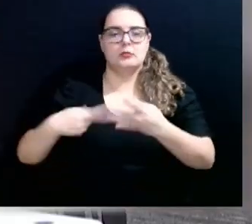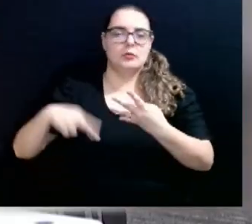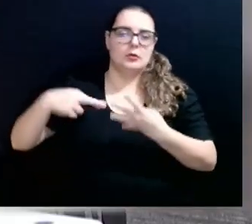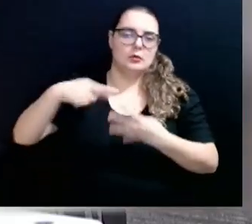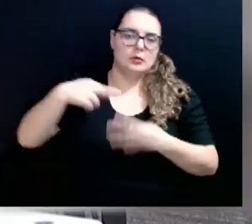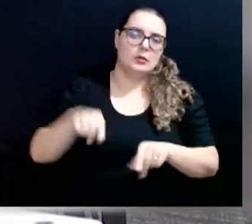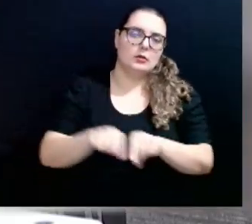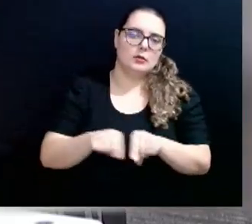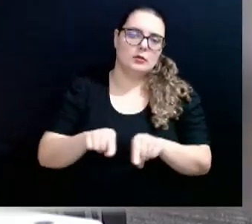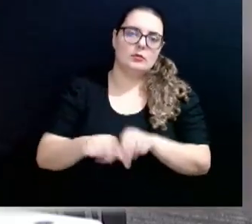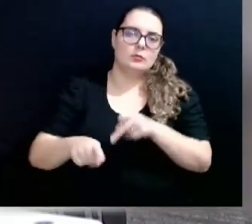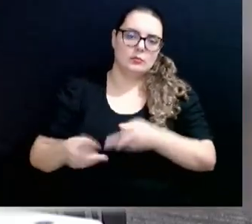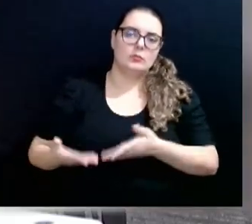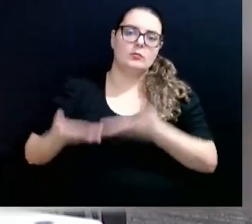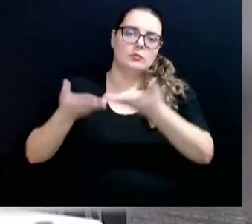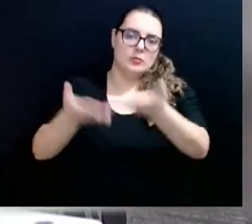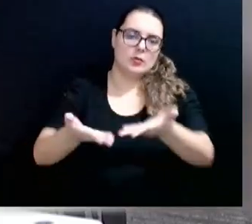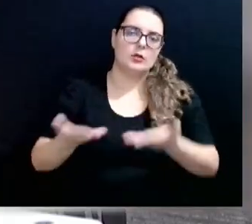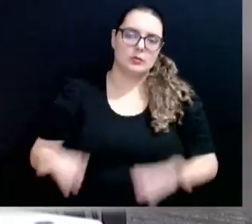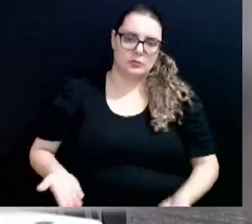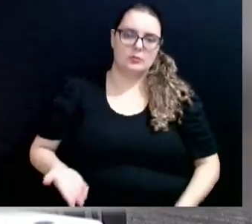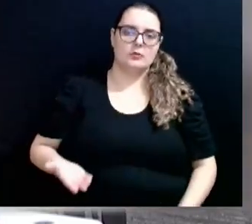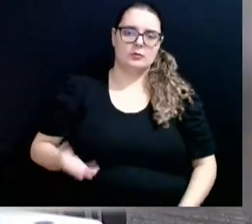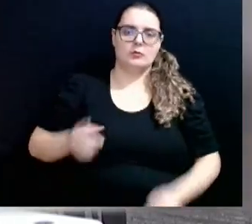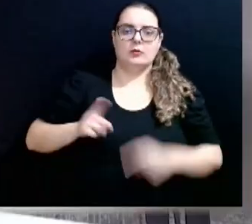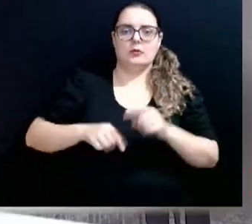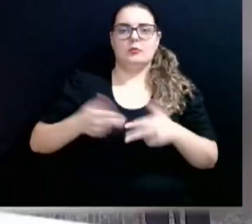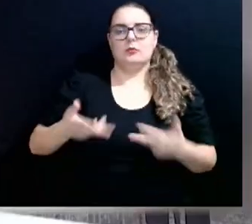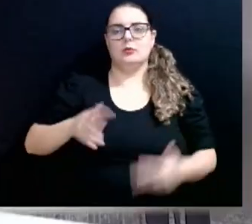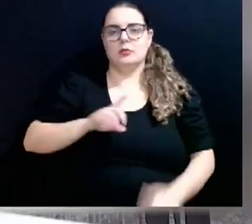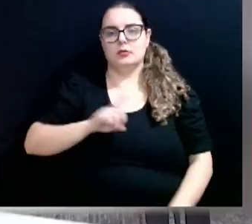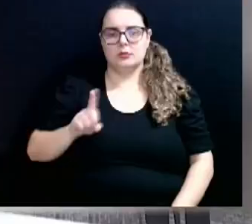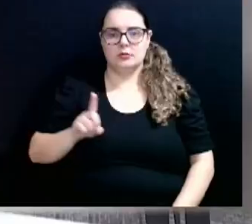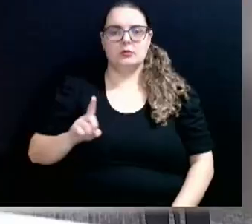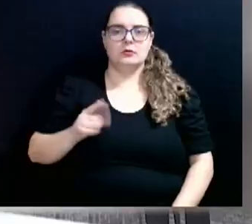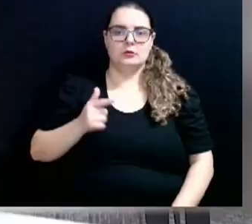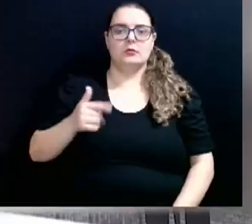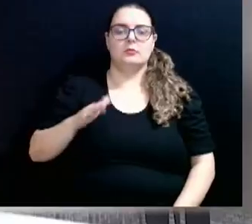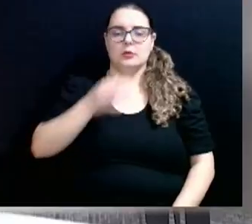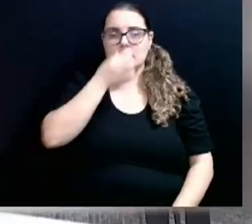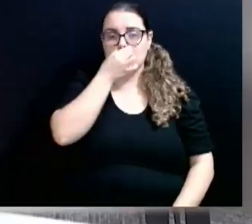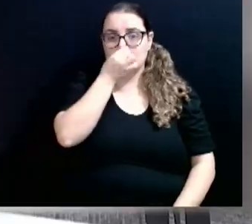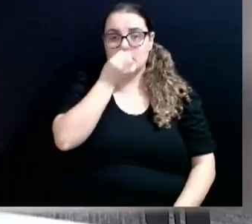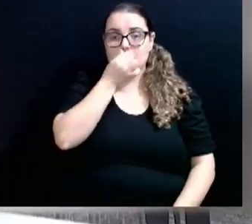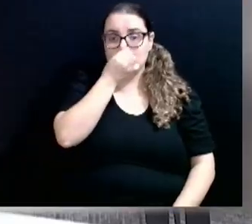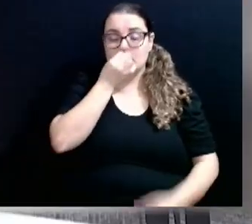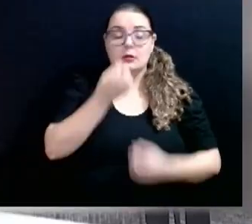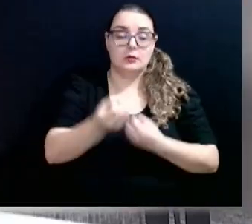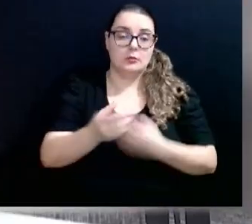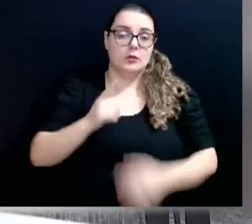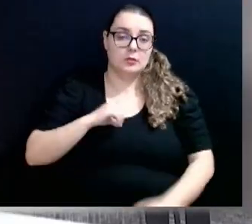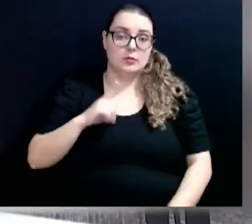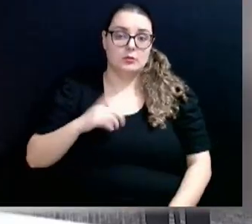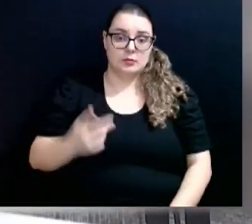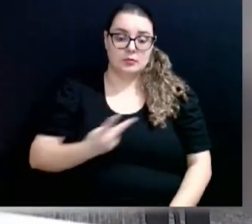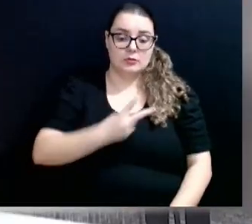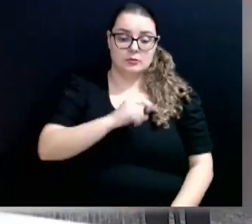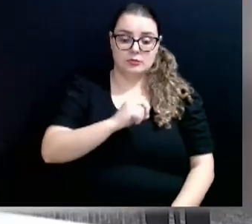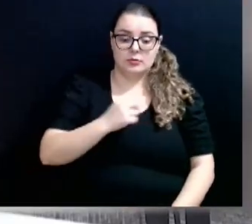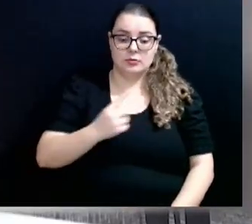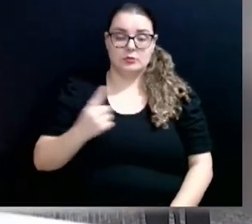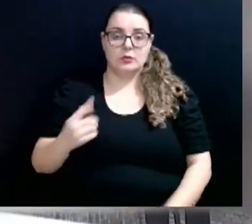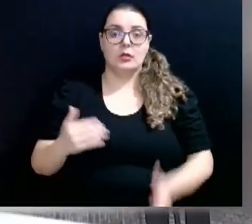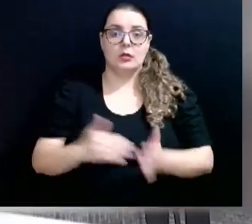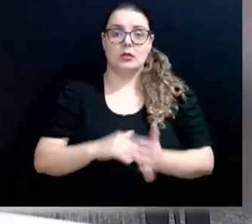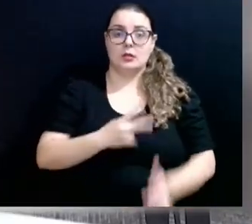população poder descartar esse material que já não tem mais. Dado que a gente tem de 2011 a 2021,